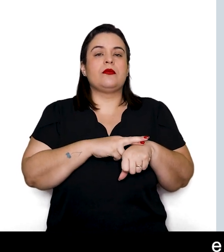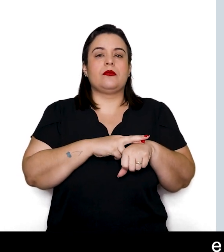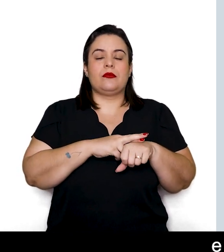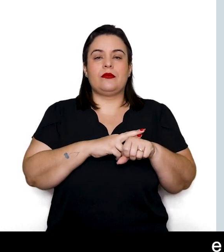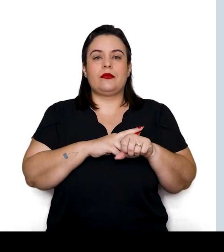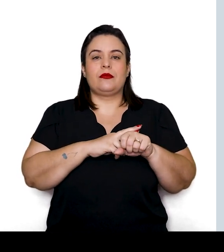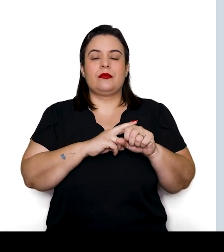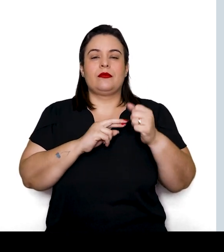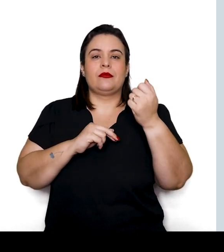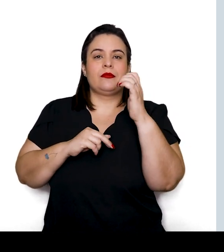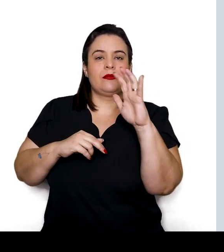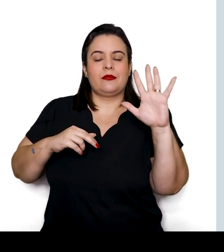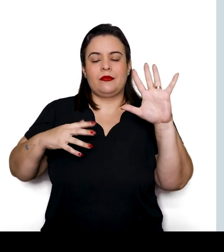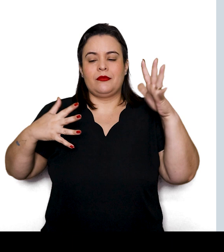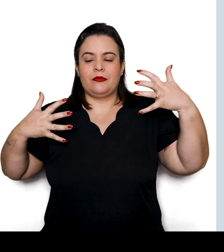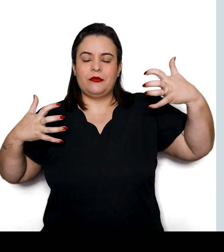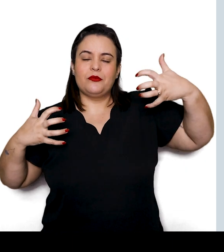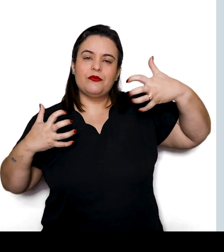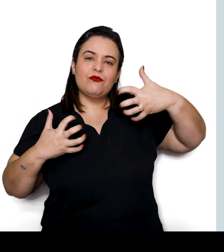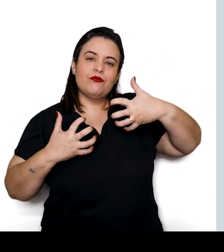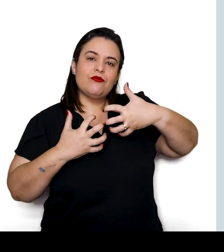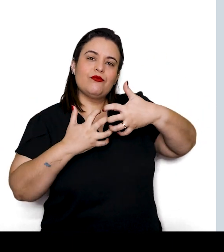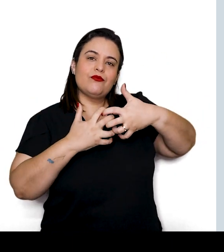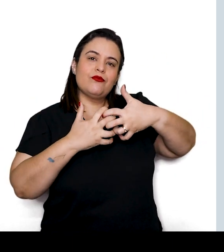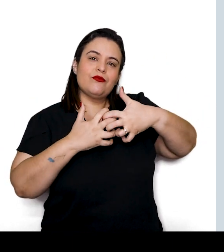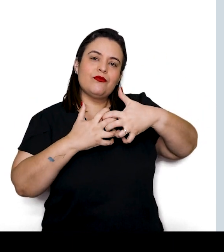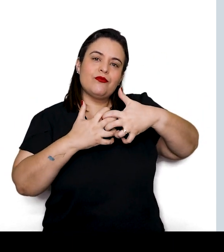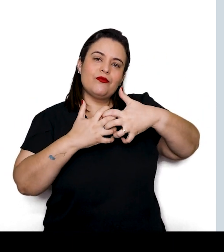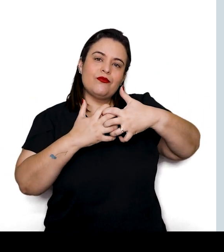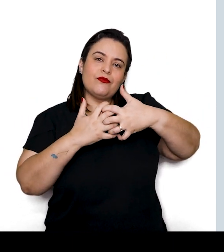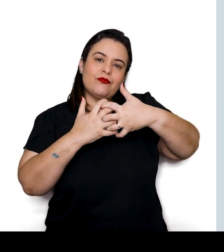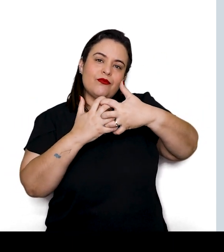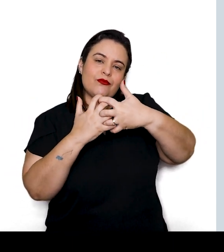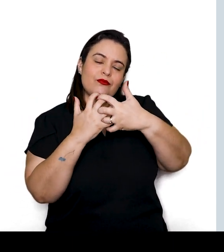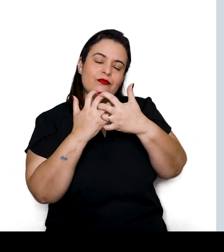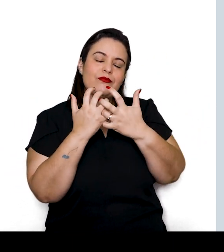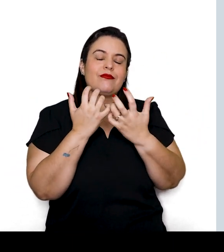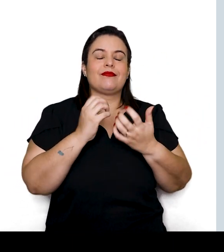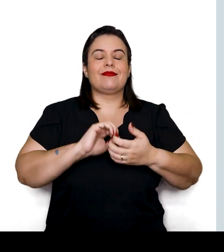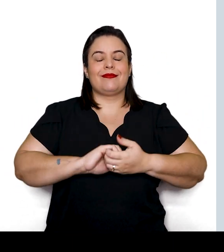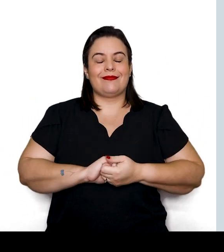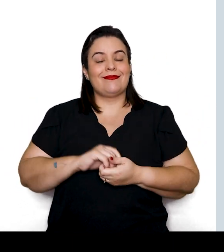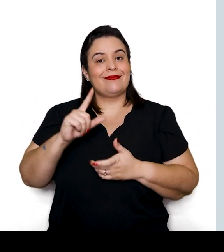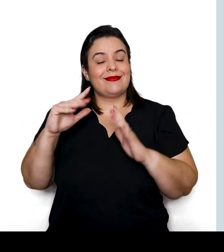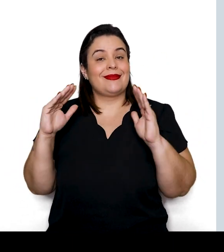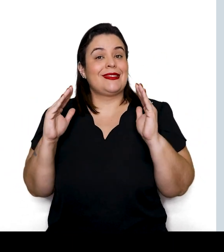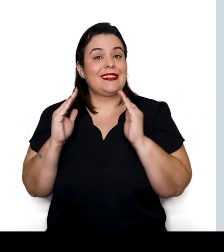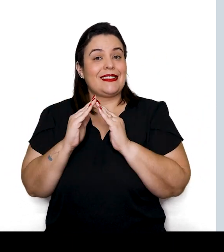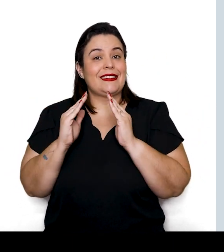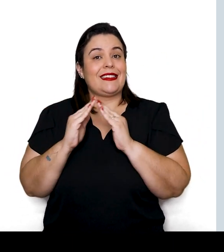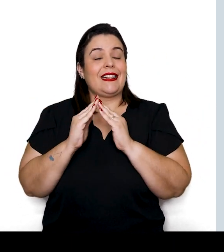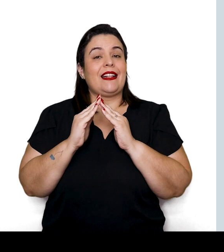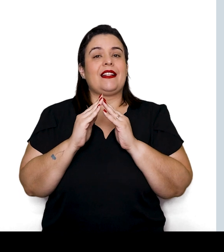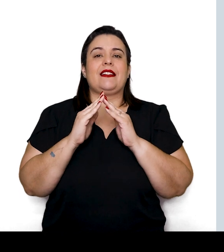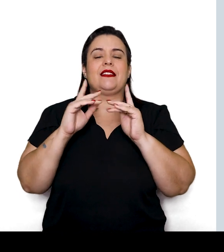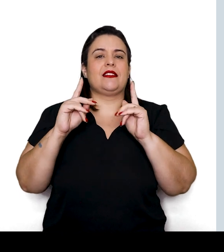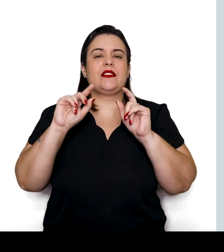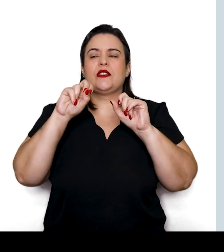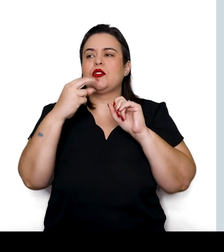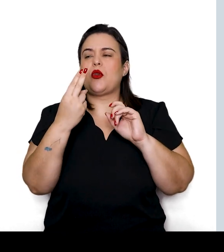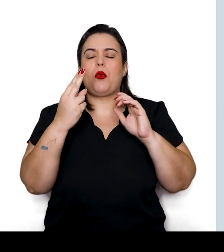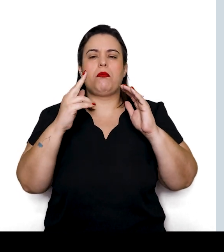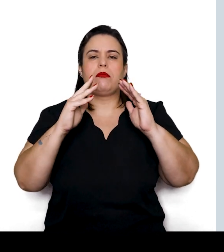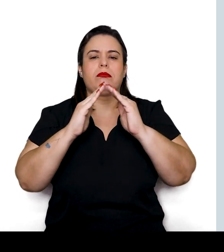e roxo, quase se confundindo com a paisagem ao redor. Essas construções sugerem casas de